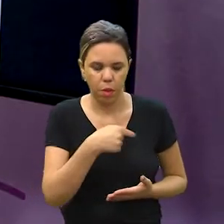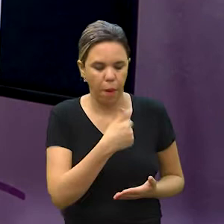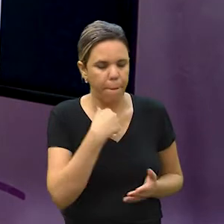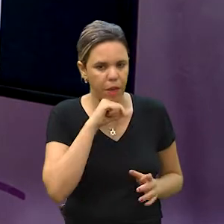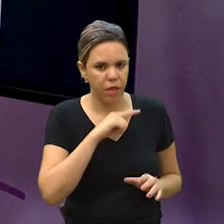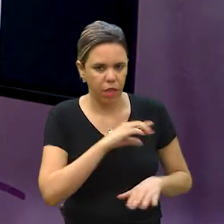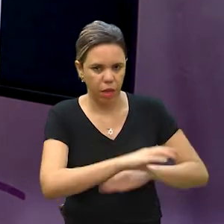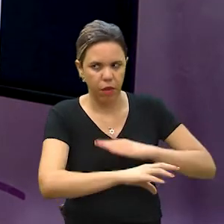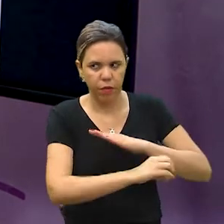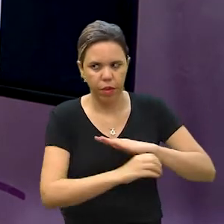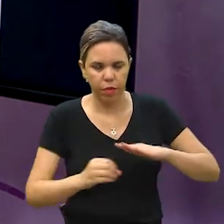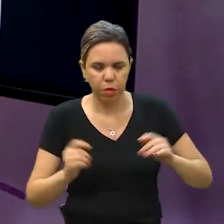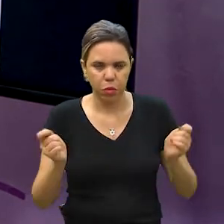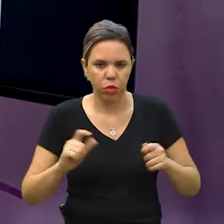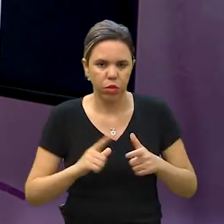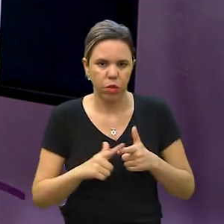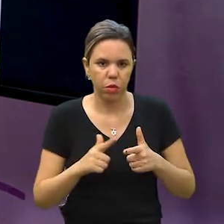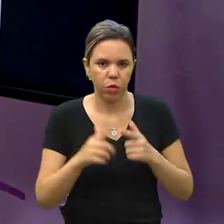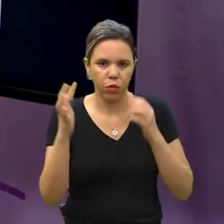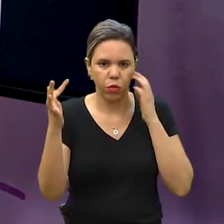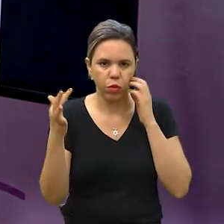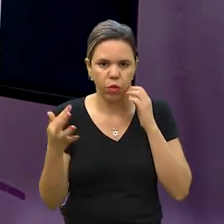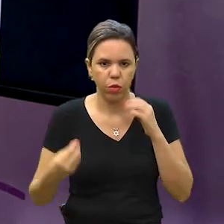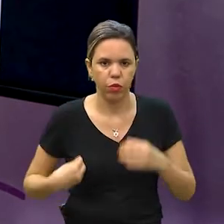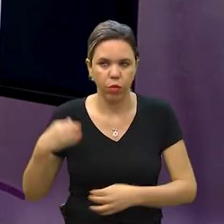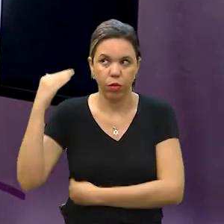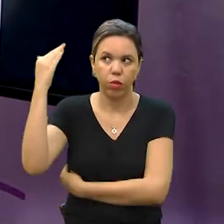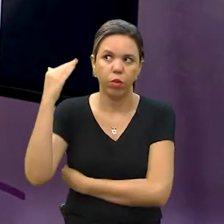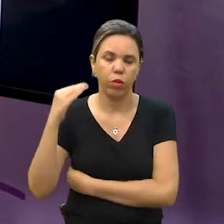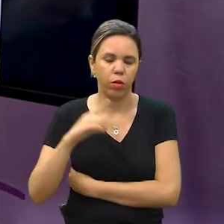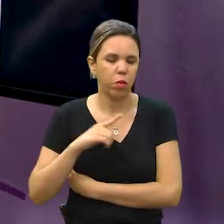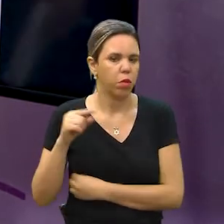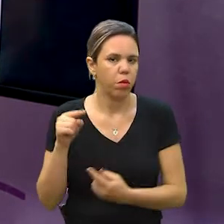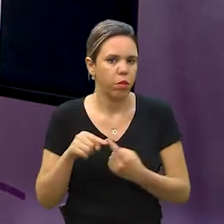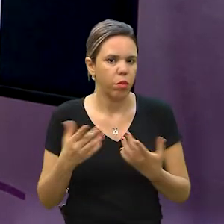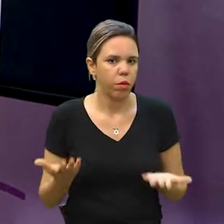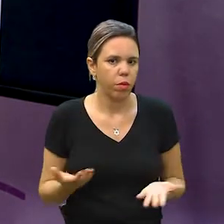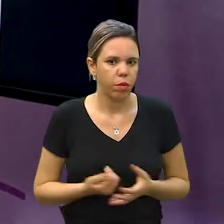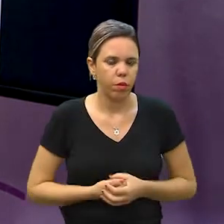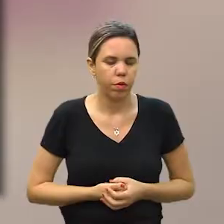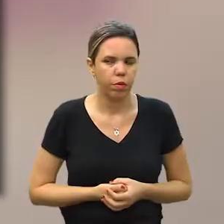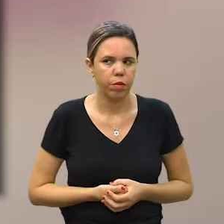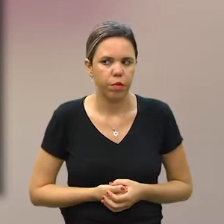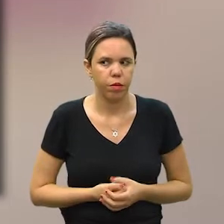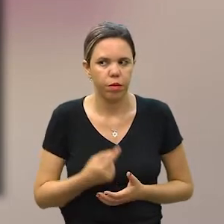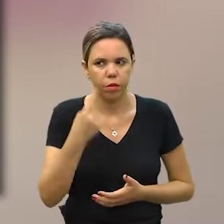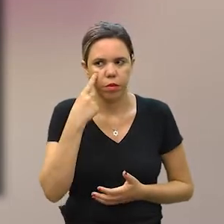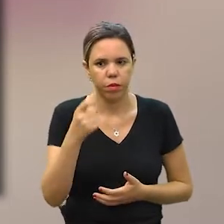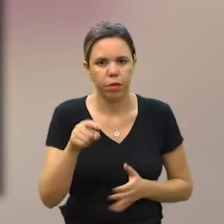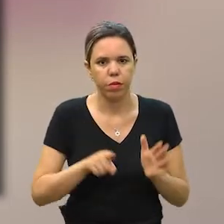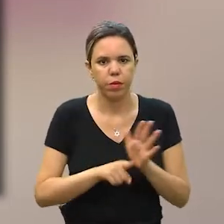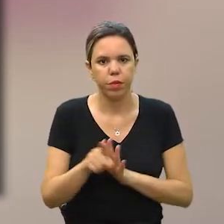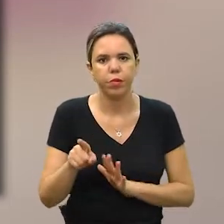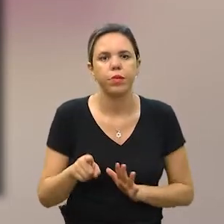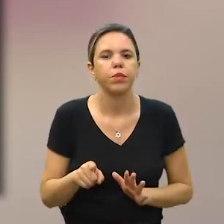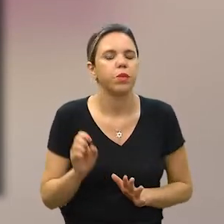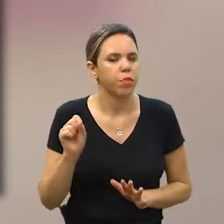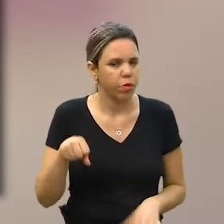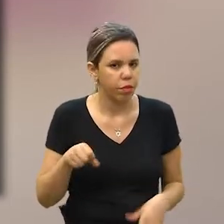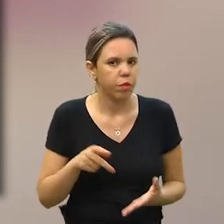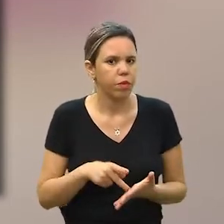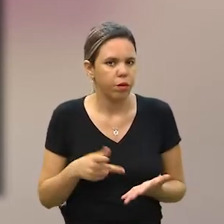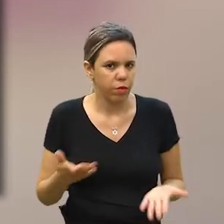trombose pode também vir a ter trombose no futuro, na vida adulta? Existe alguma relação? muito interessante sua pergunta.